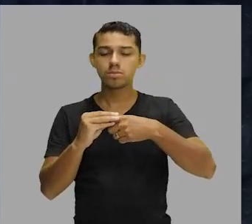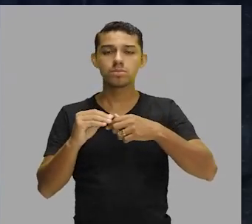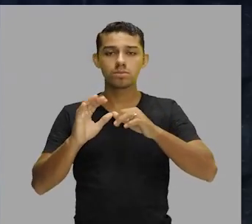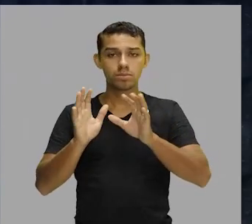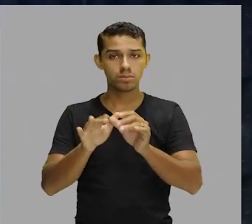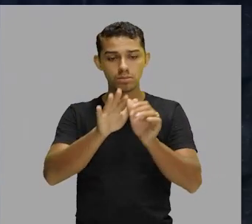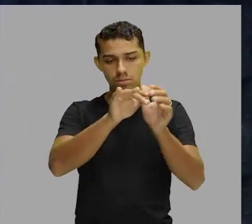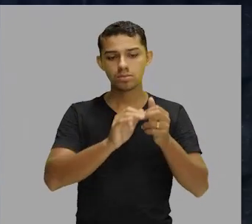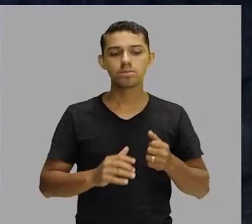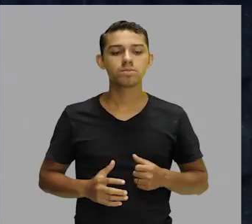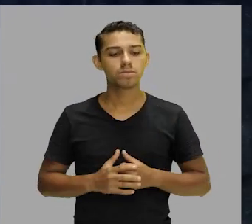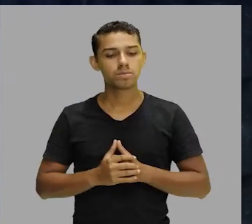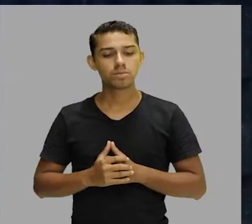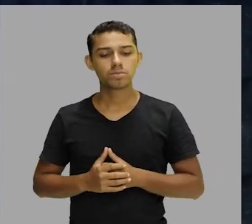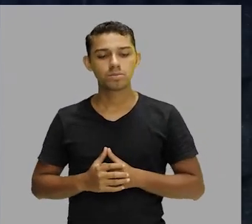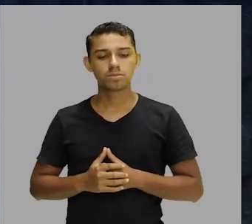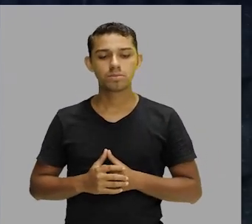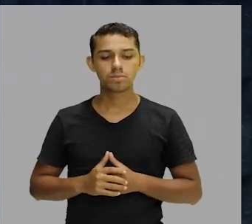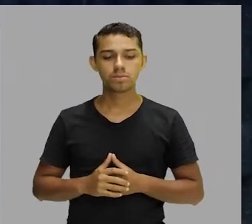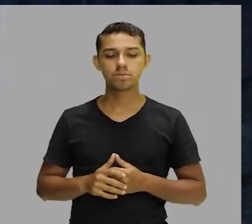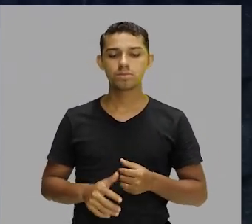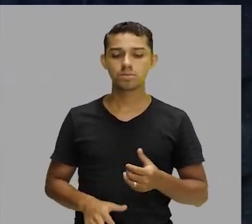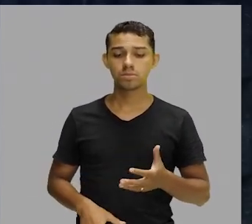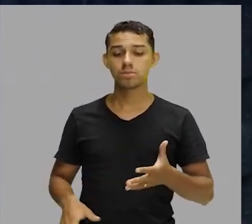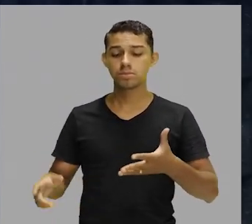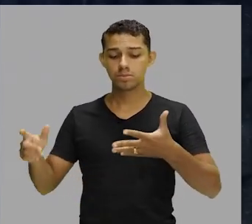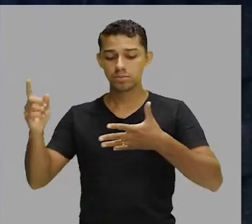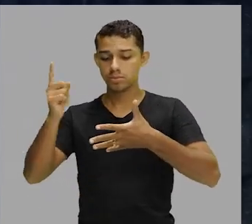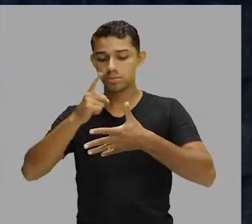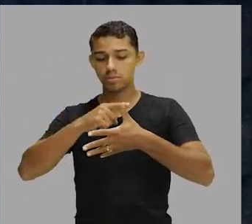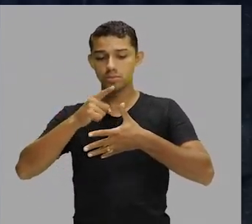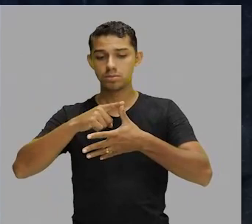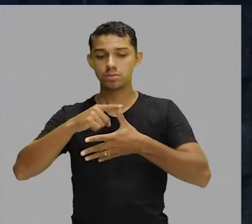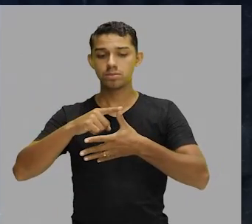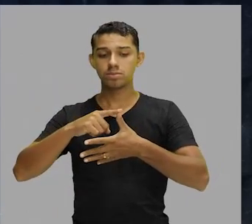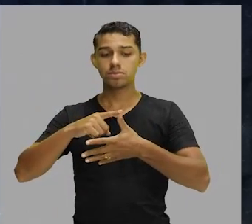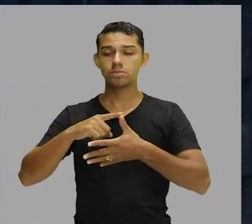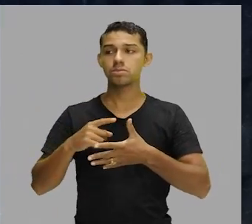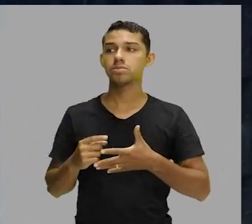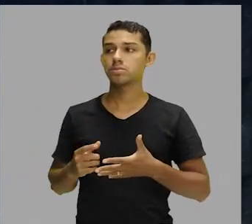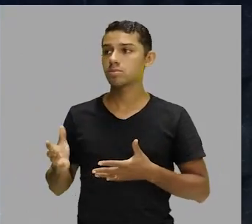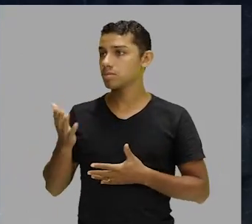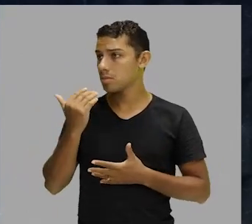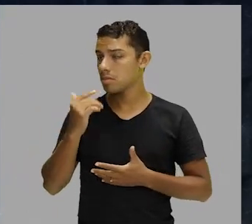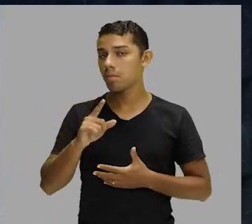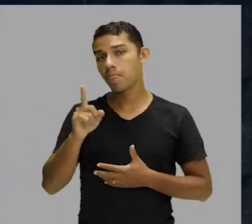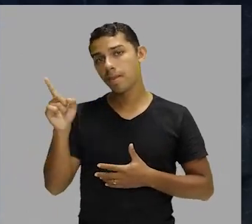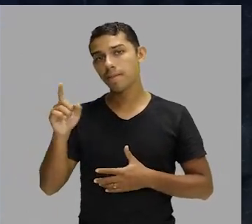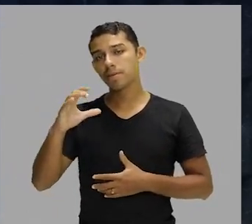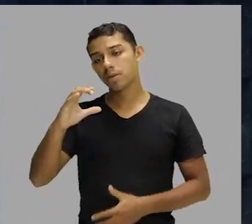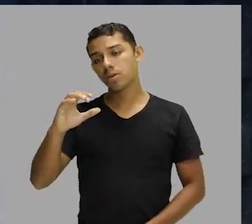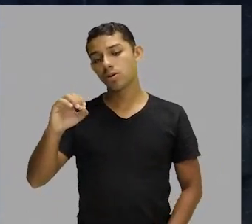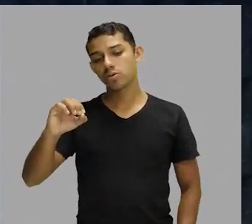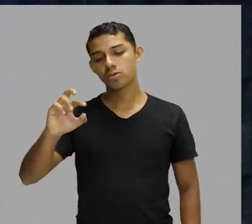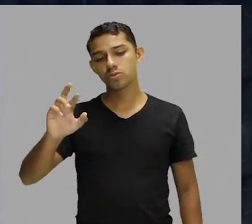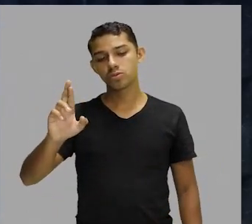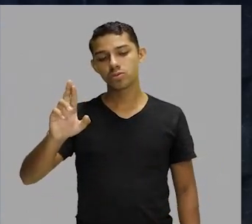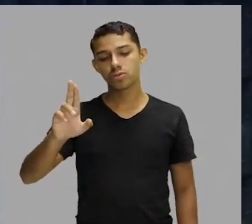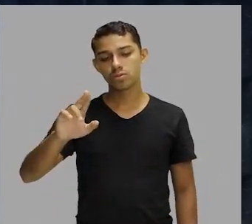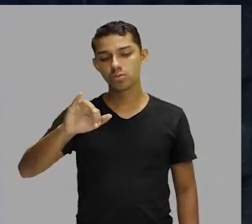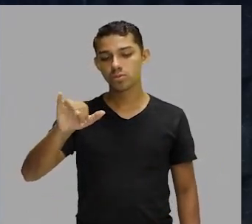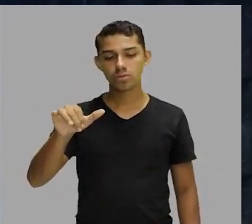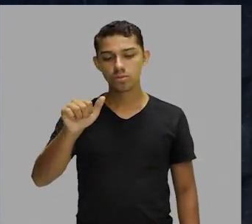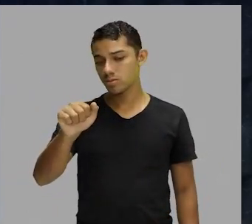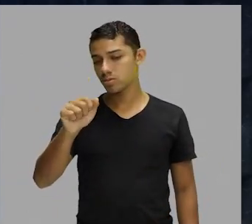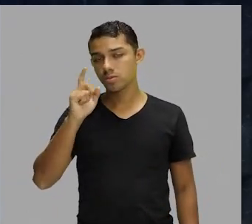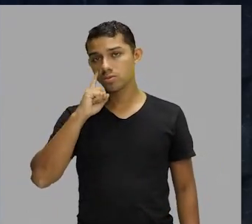borboleta, tá? Que serve de alimento, ó, o besouro que serve de alimento para a coruja,